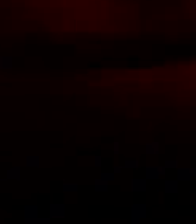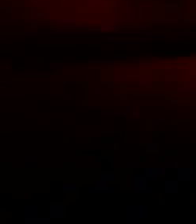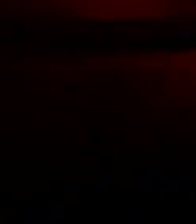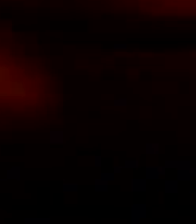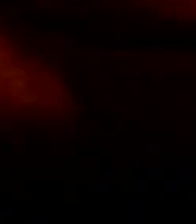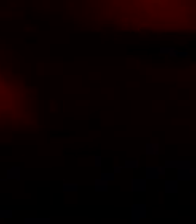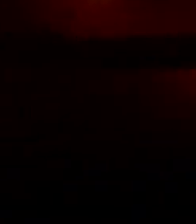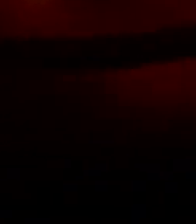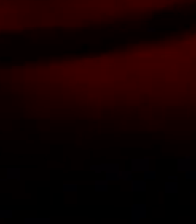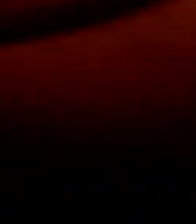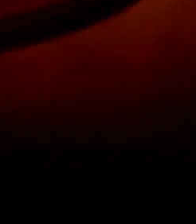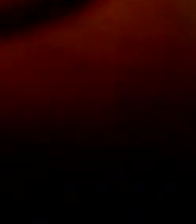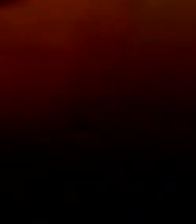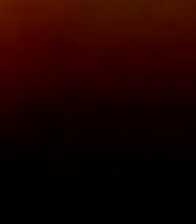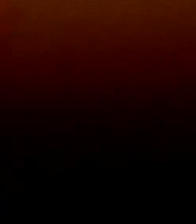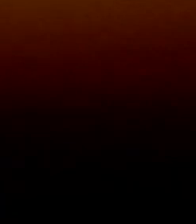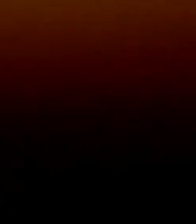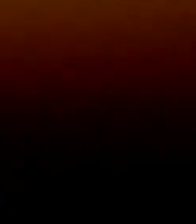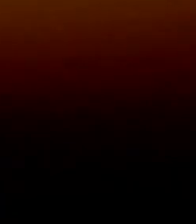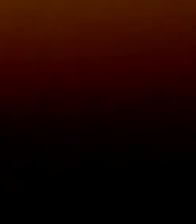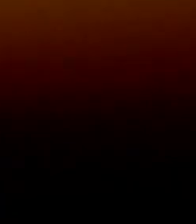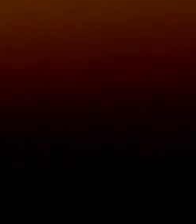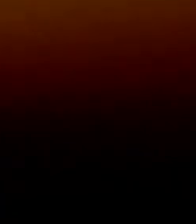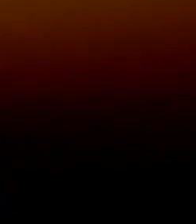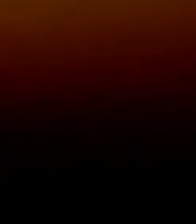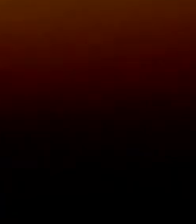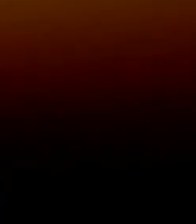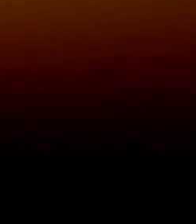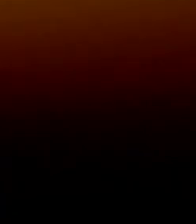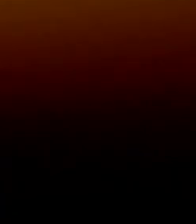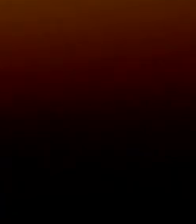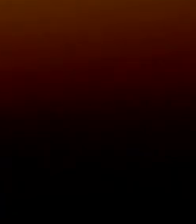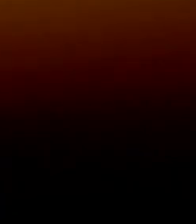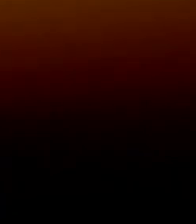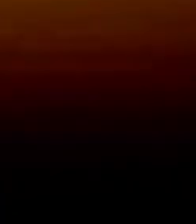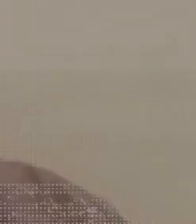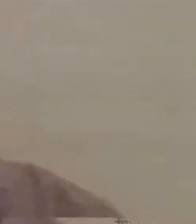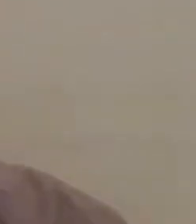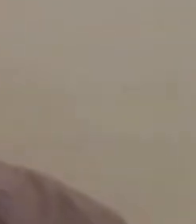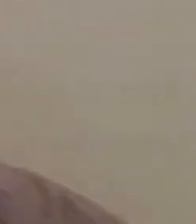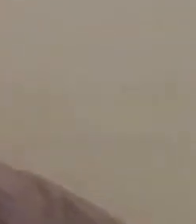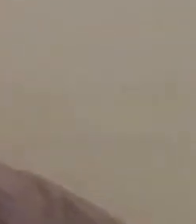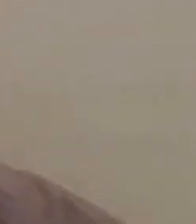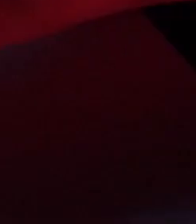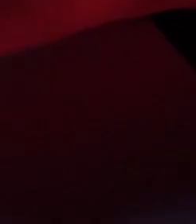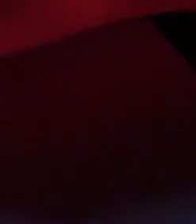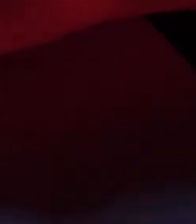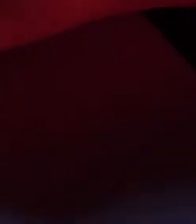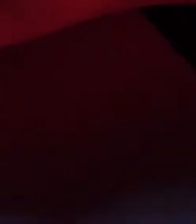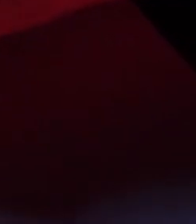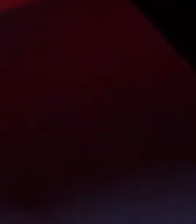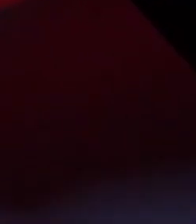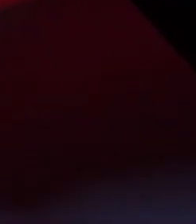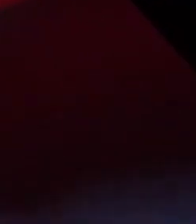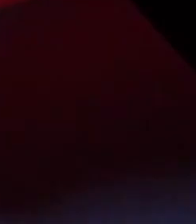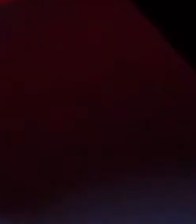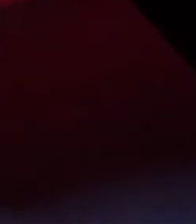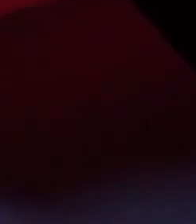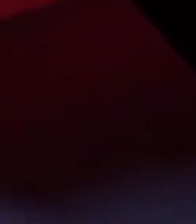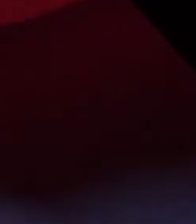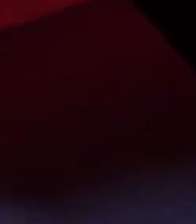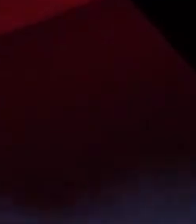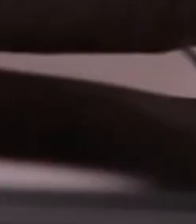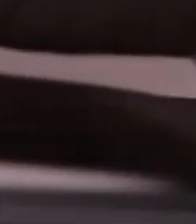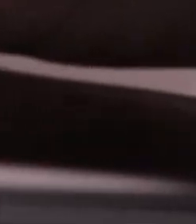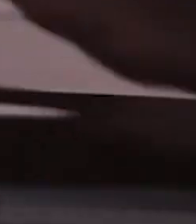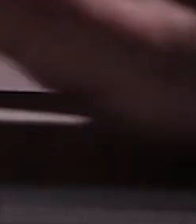tentar derrubar o sistema. Esse tipo de ataque é chamado de negação de serviço. Criminosos, eles acabam invadindo